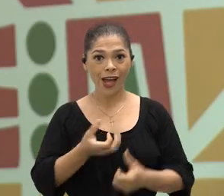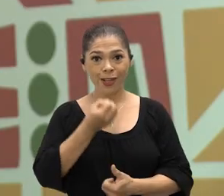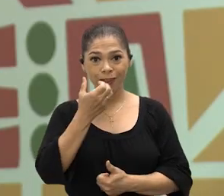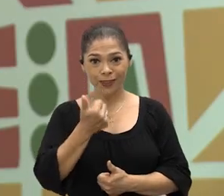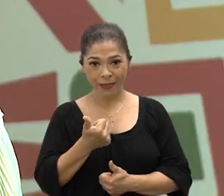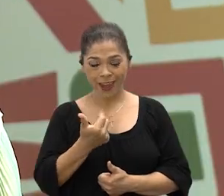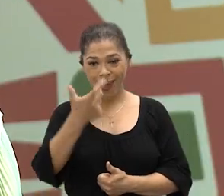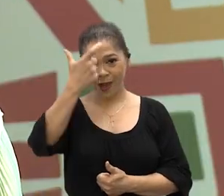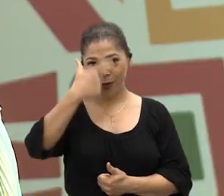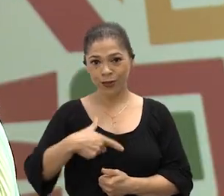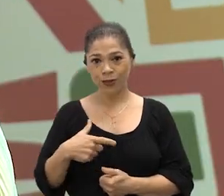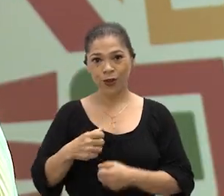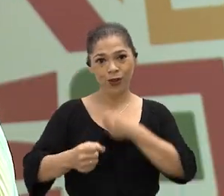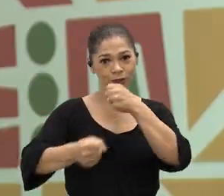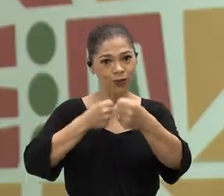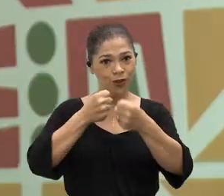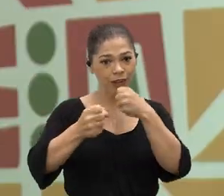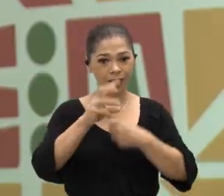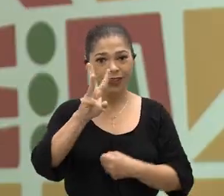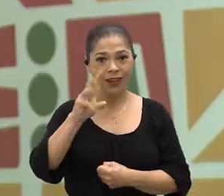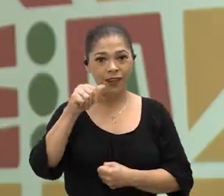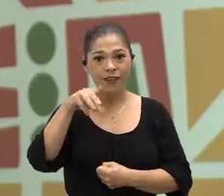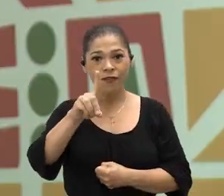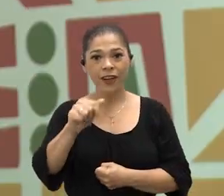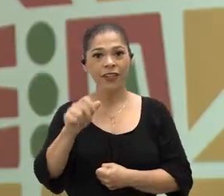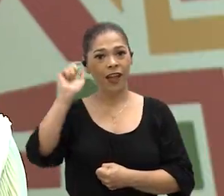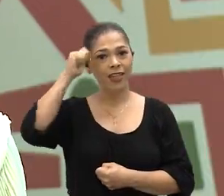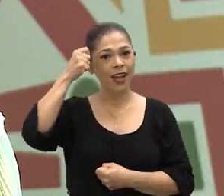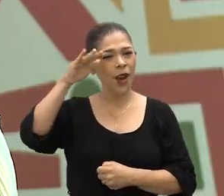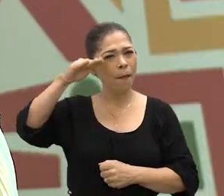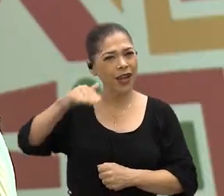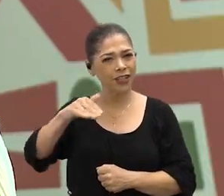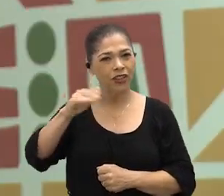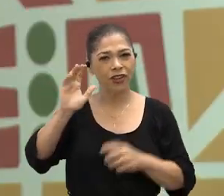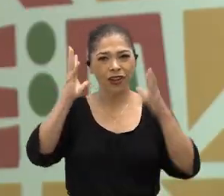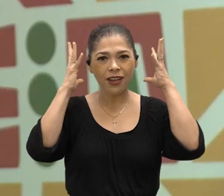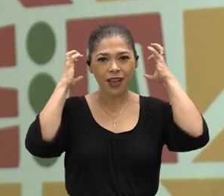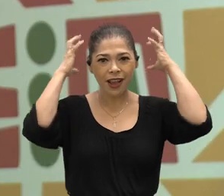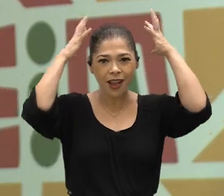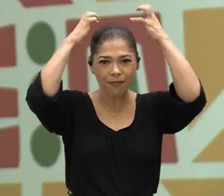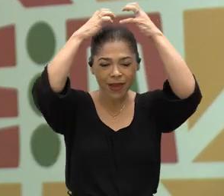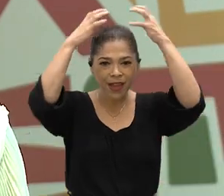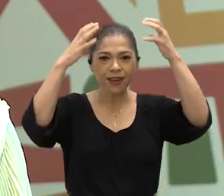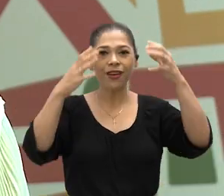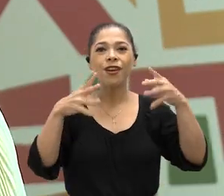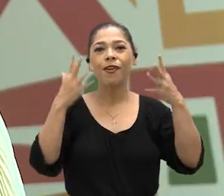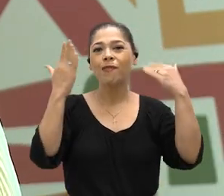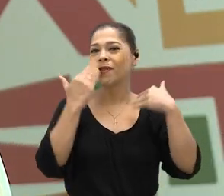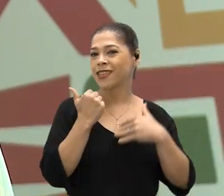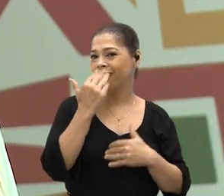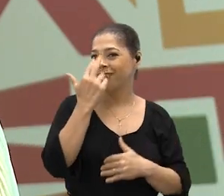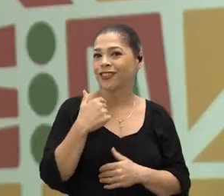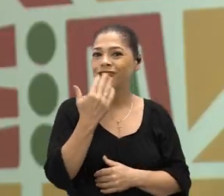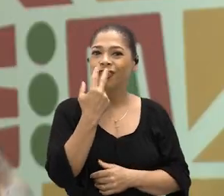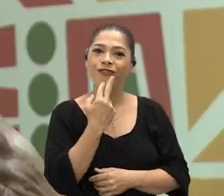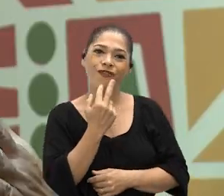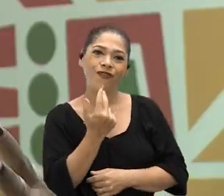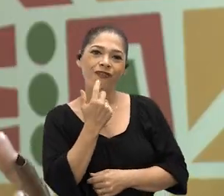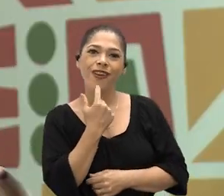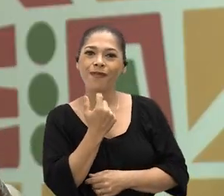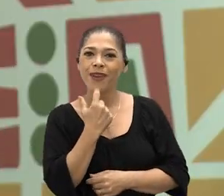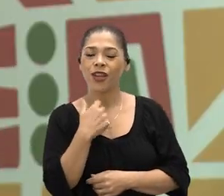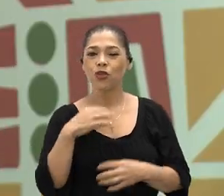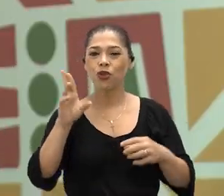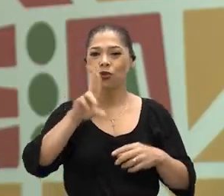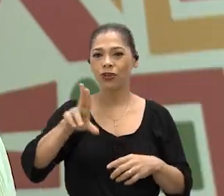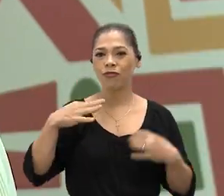Olá tudo bem Eu sou jornalista banda Chase Negra sou baixinha cabelo crespo pintado de vermelho Estou vestindo